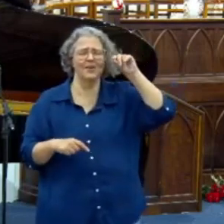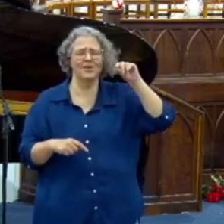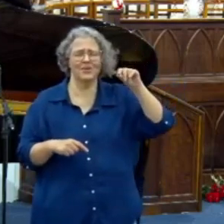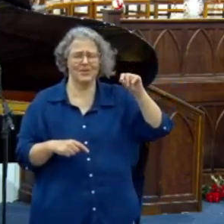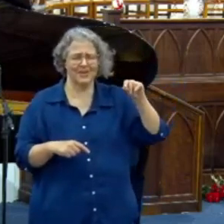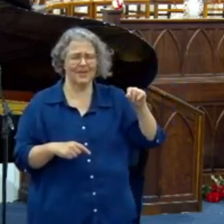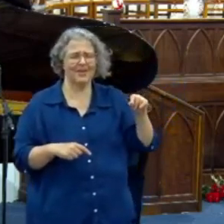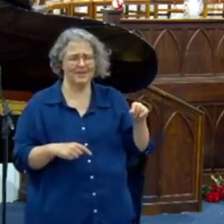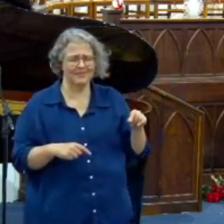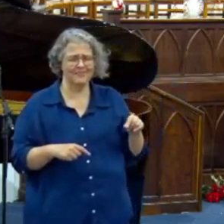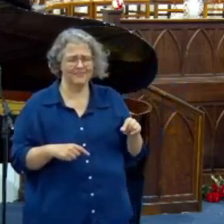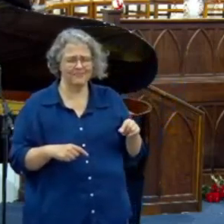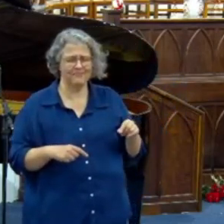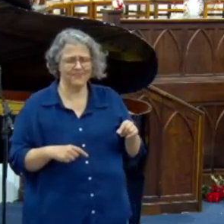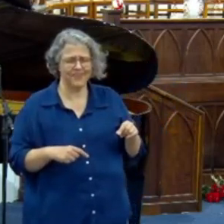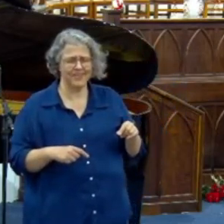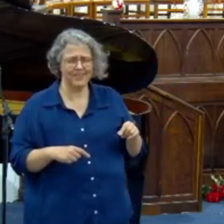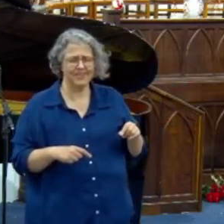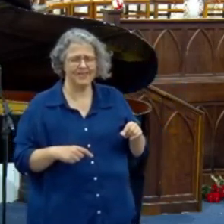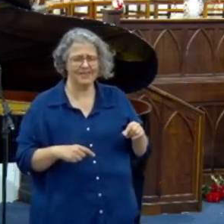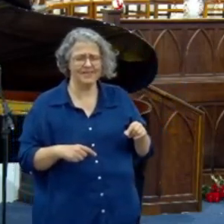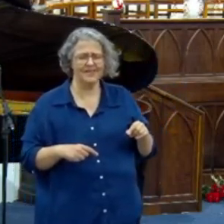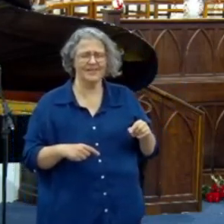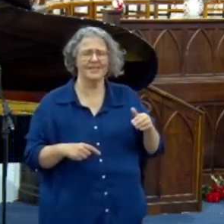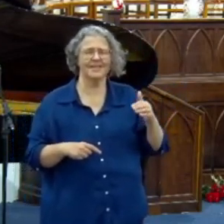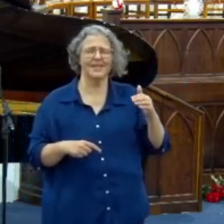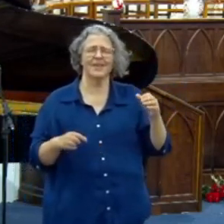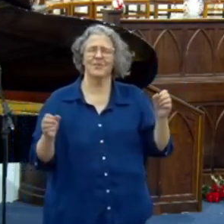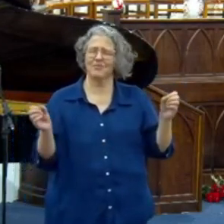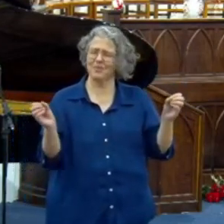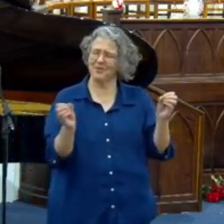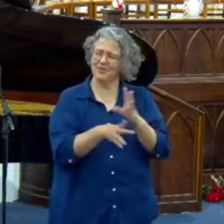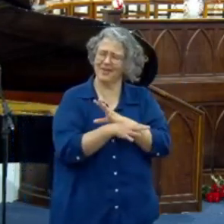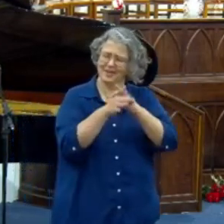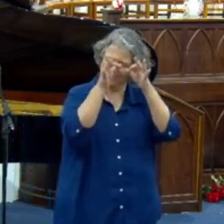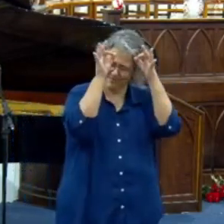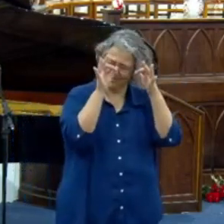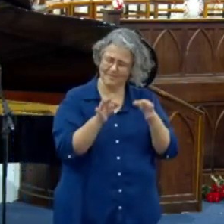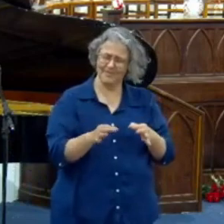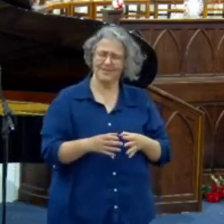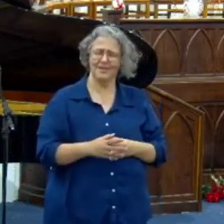disposição, não com perfeição, mas com perfeita disposição,